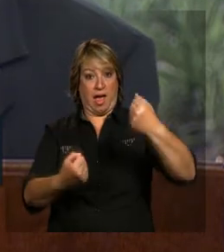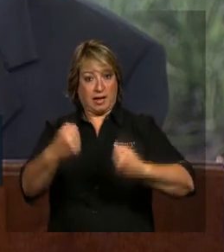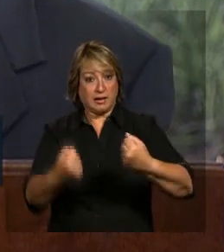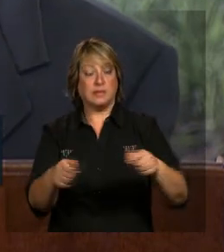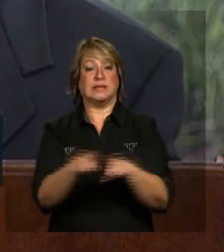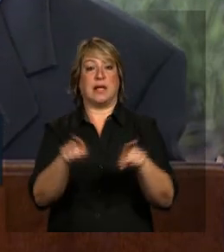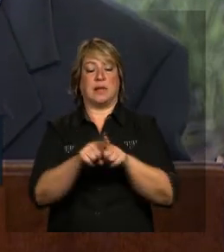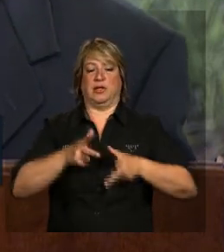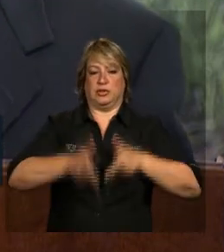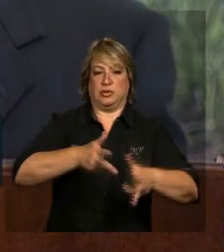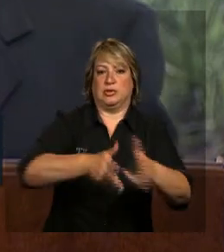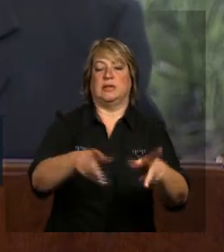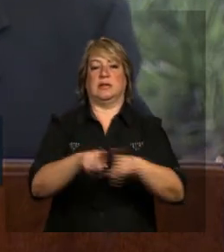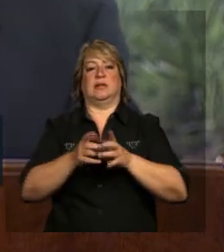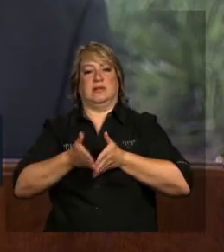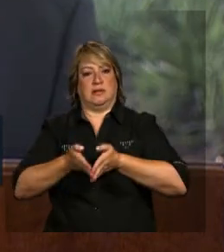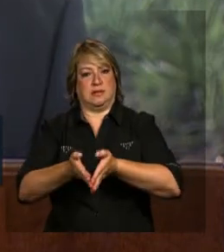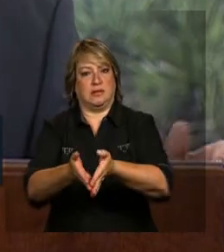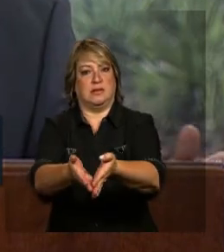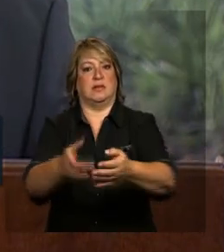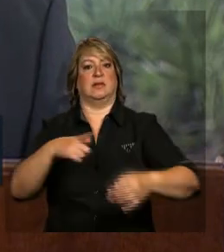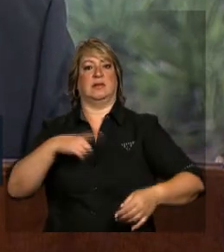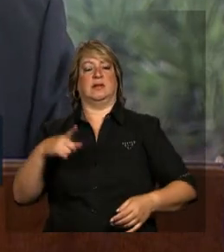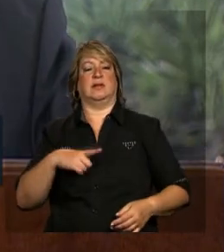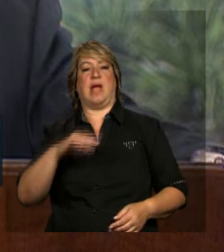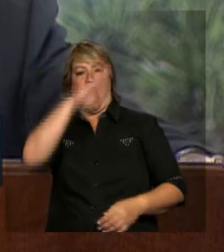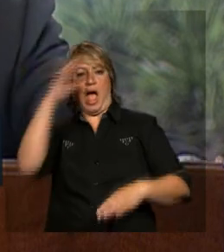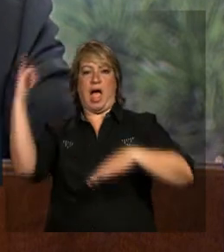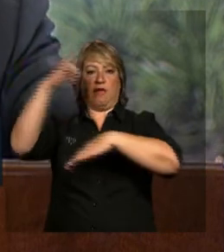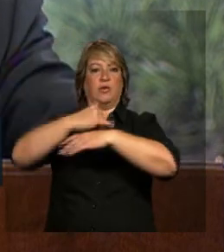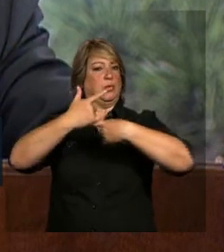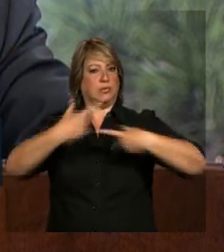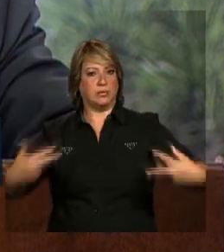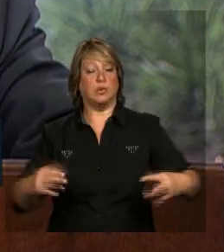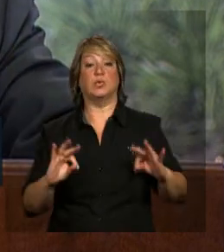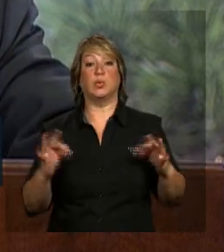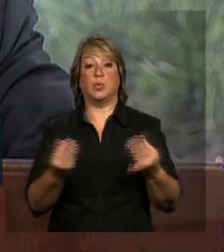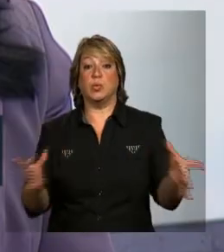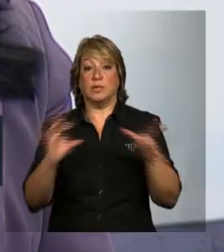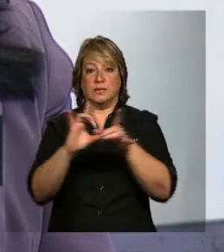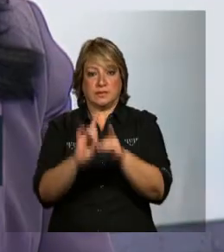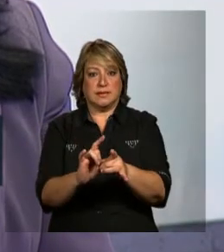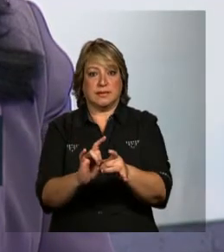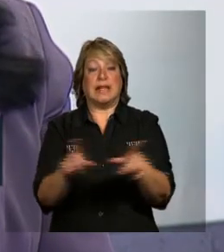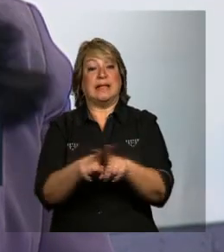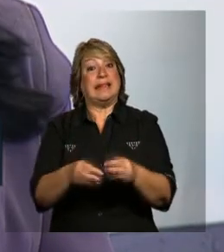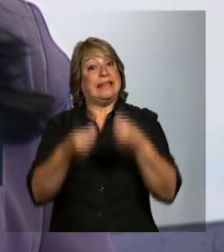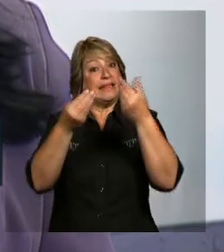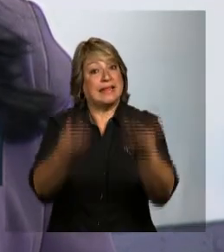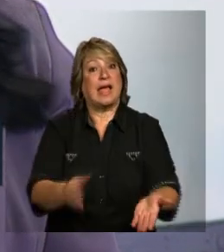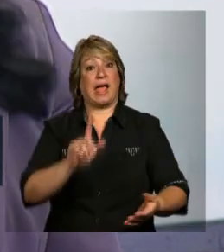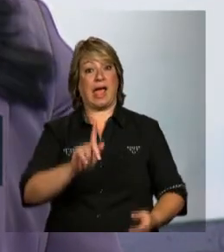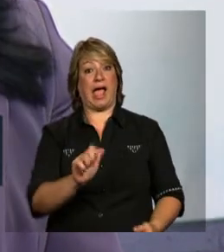Ferroviário hidroviário e portuário e aeroportos e ao mesmo tempo garantir que